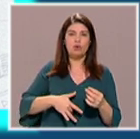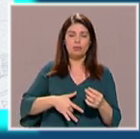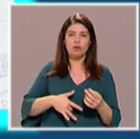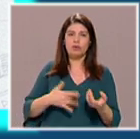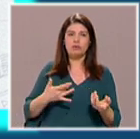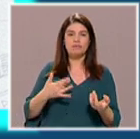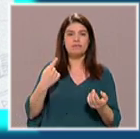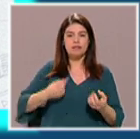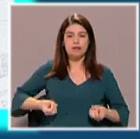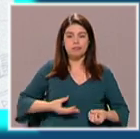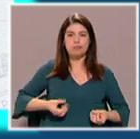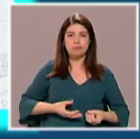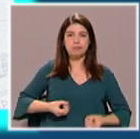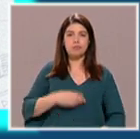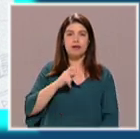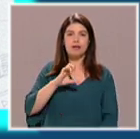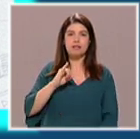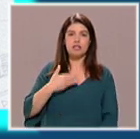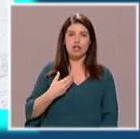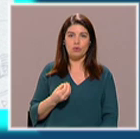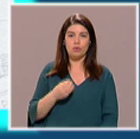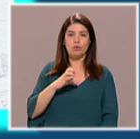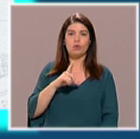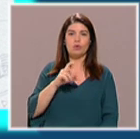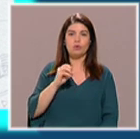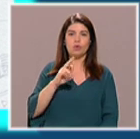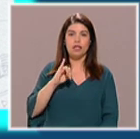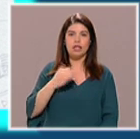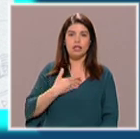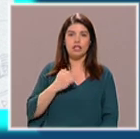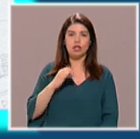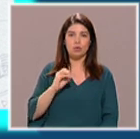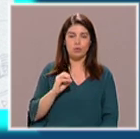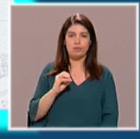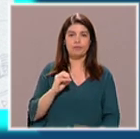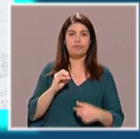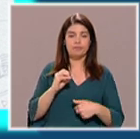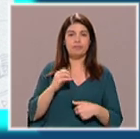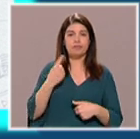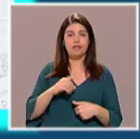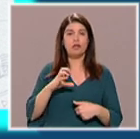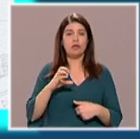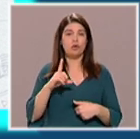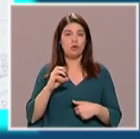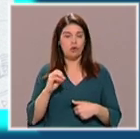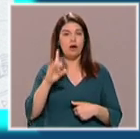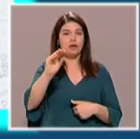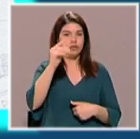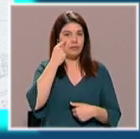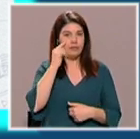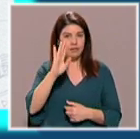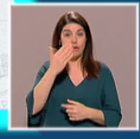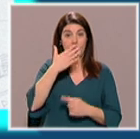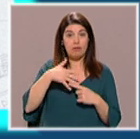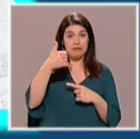à presença de ácido clorídrico. O ácido clorídrico é composto por cloro. Chamar-vos a atenção que na